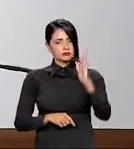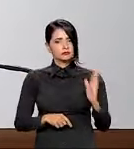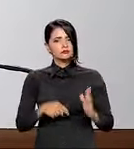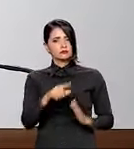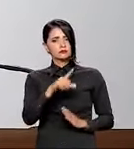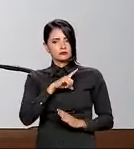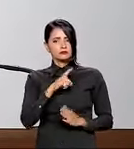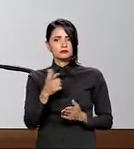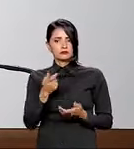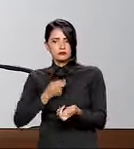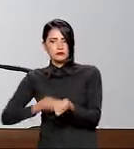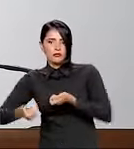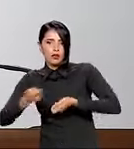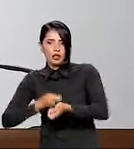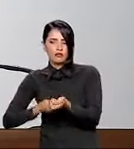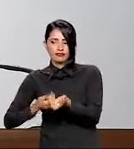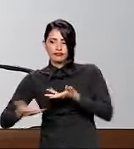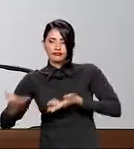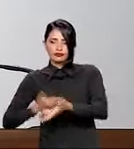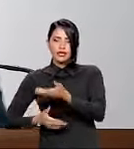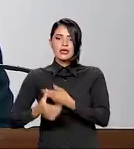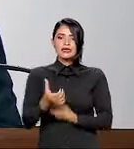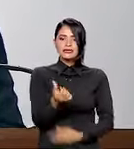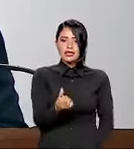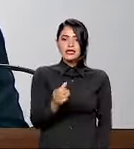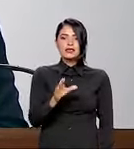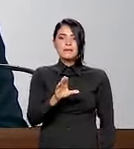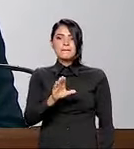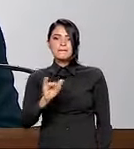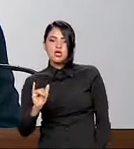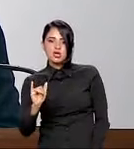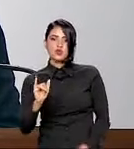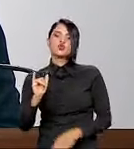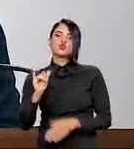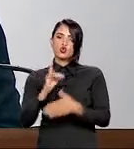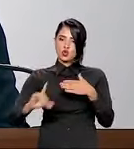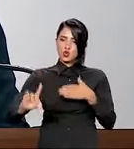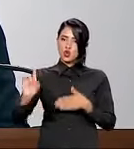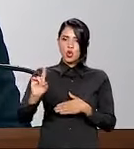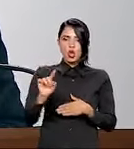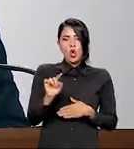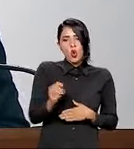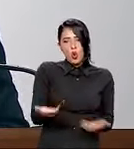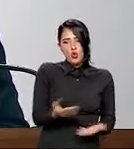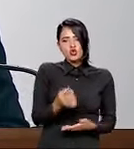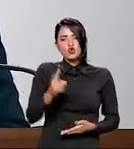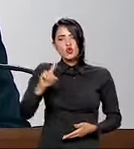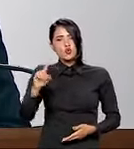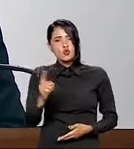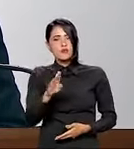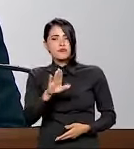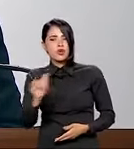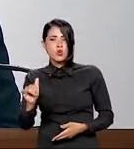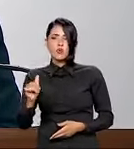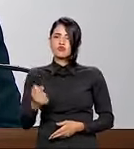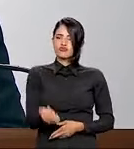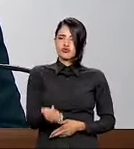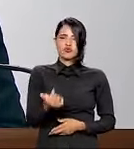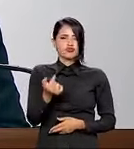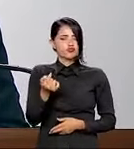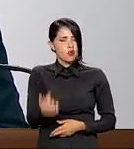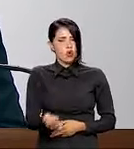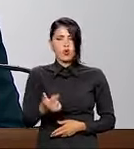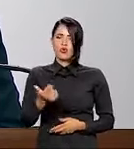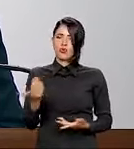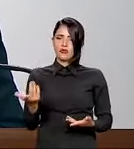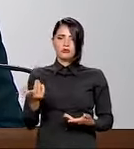um fluxo de comércio de praticamente 6 bilhões de dólares. Hoje é 1 bilhão e pouco. É muito pouco diante daquilo que a gente